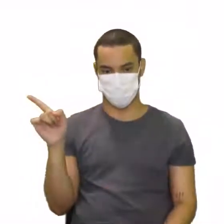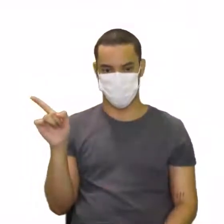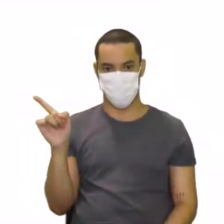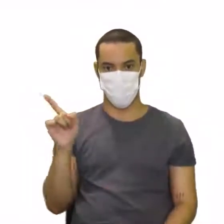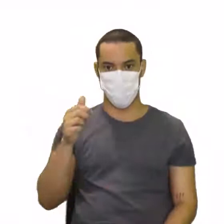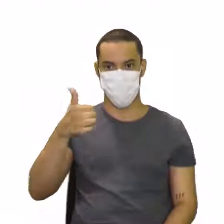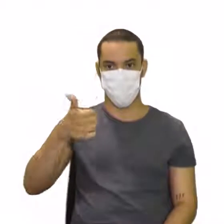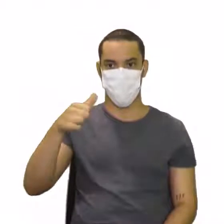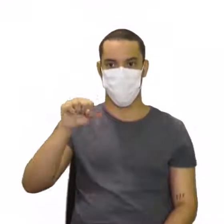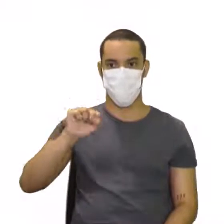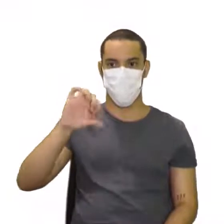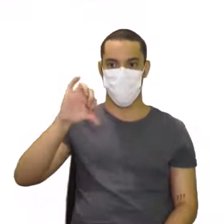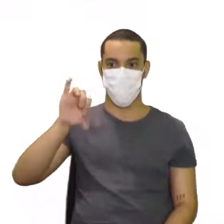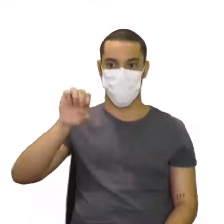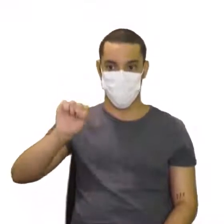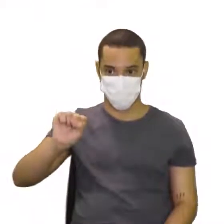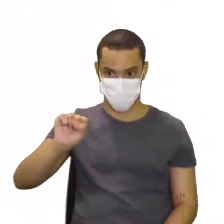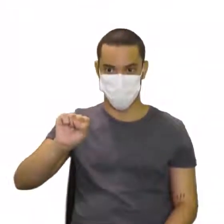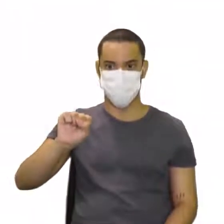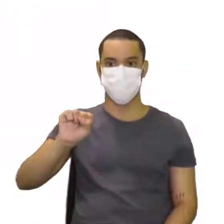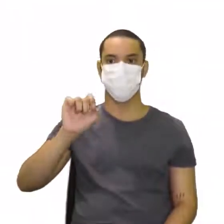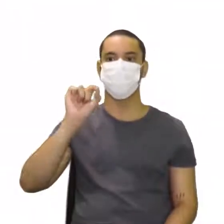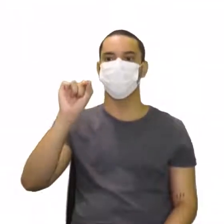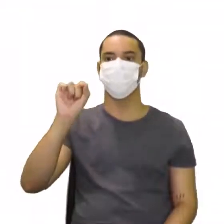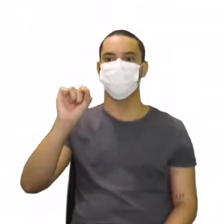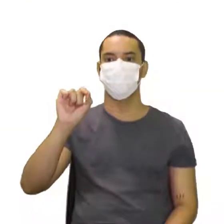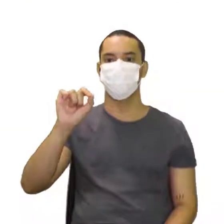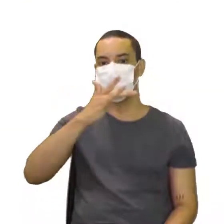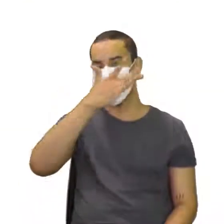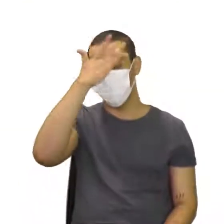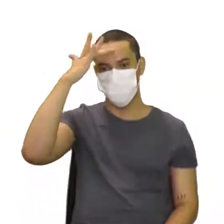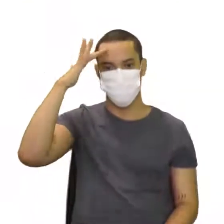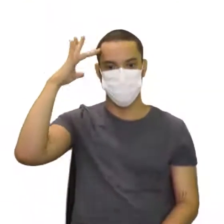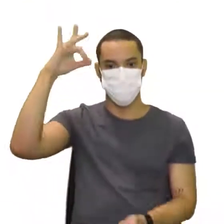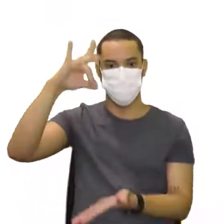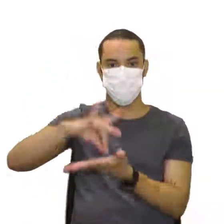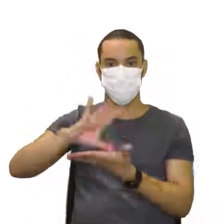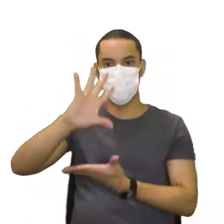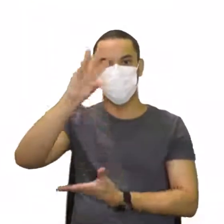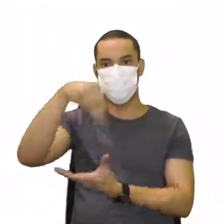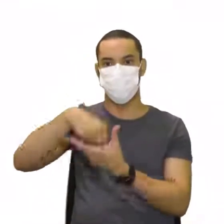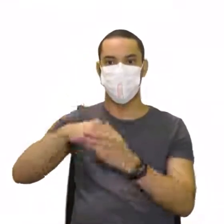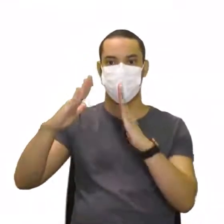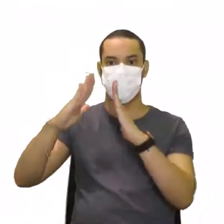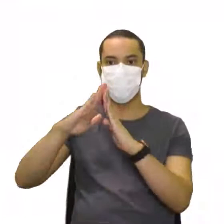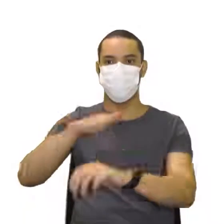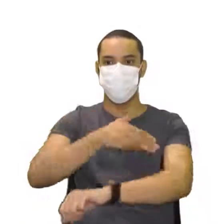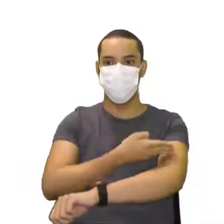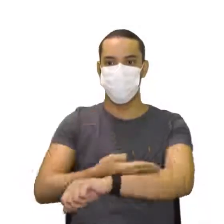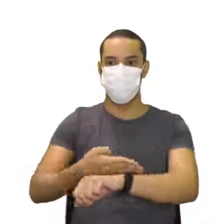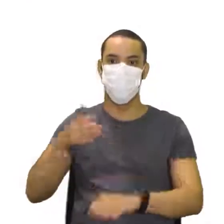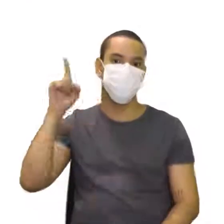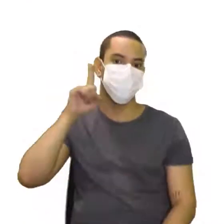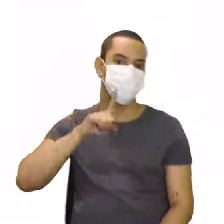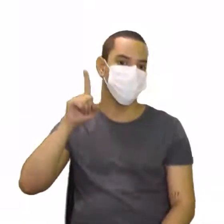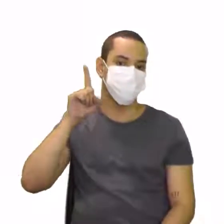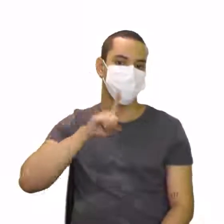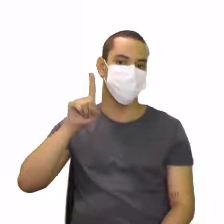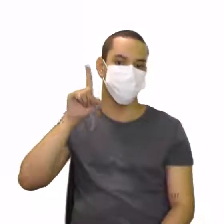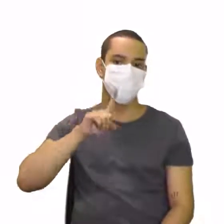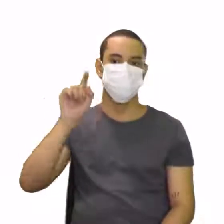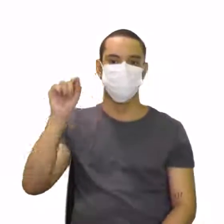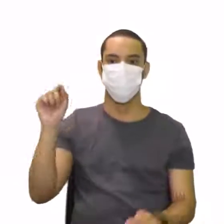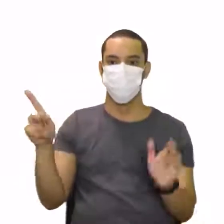de 1898, a gente tem os oficiais da Casa Branca nos Estados Unidos, eles aparecem aí numa sala